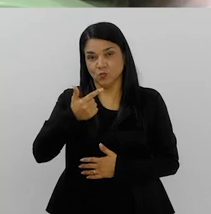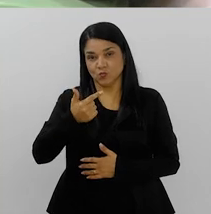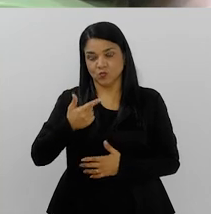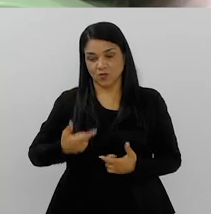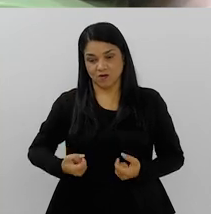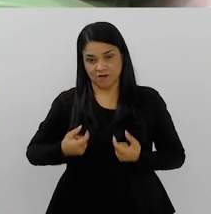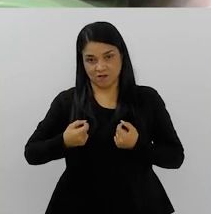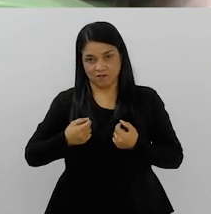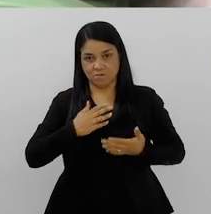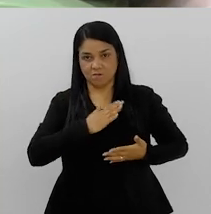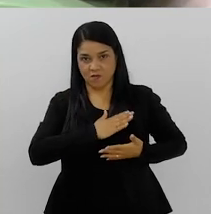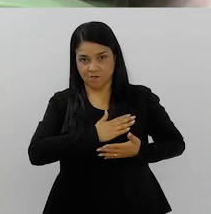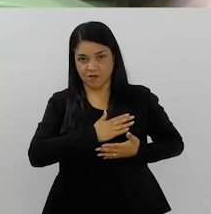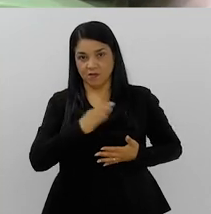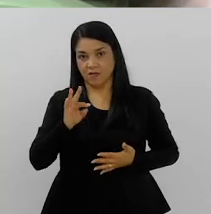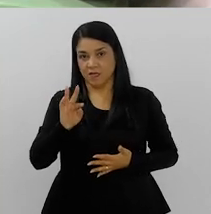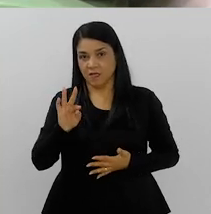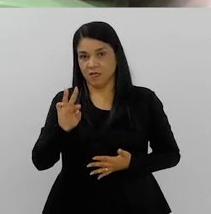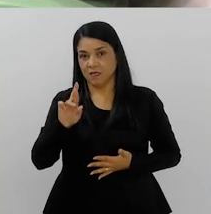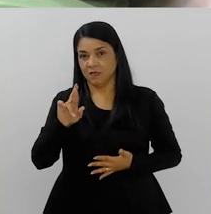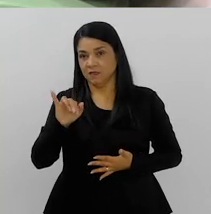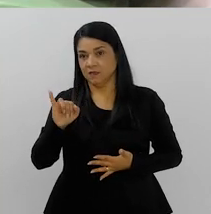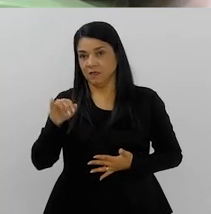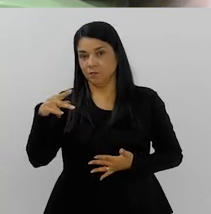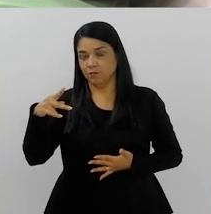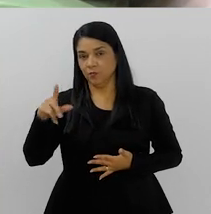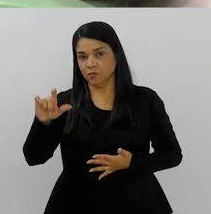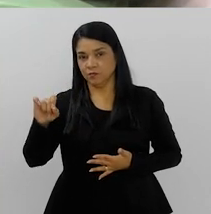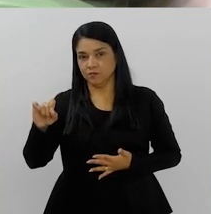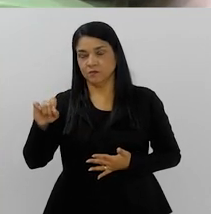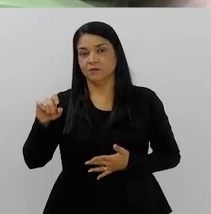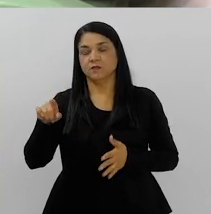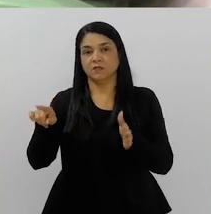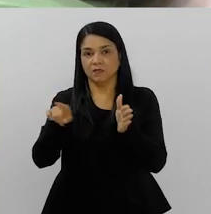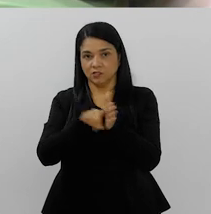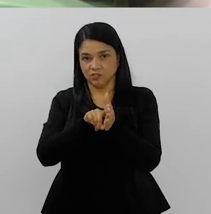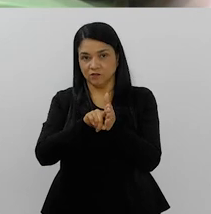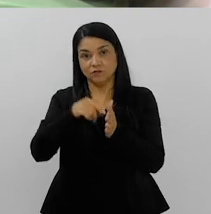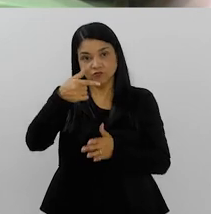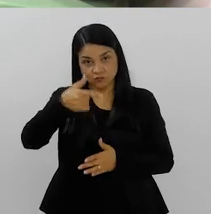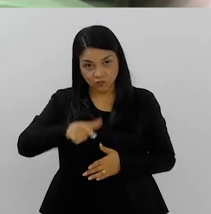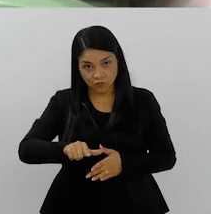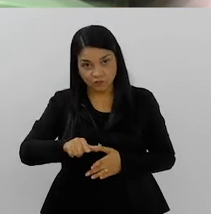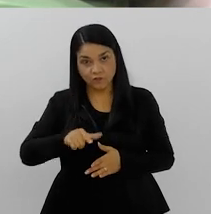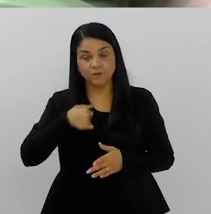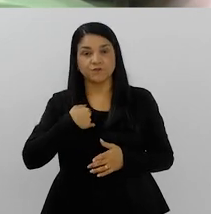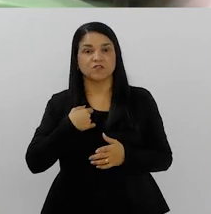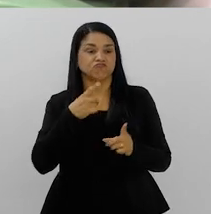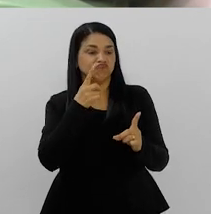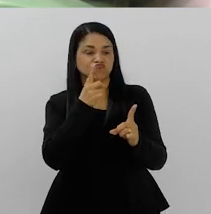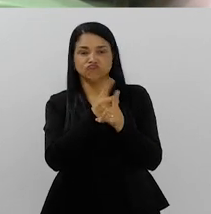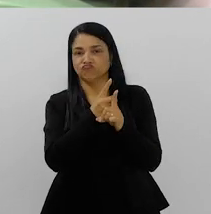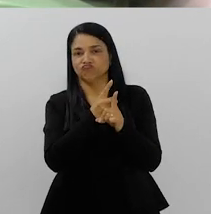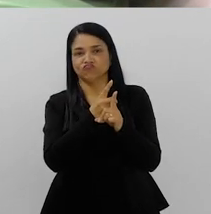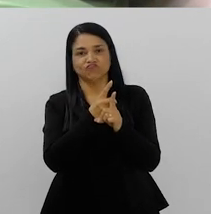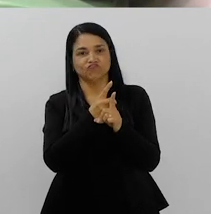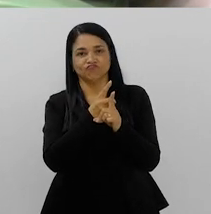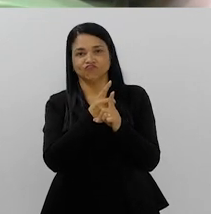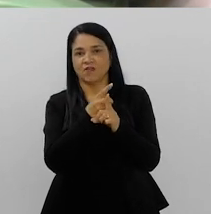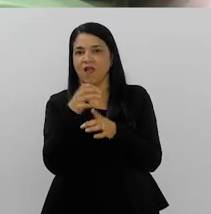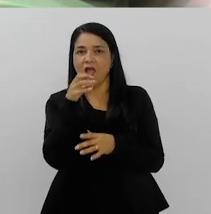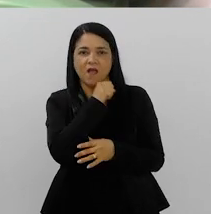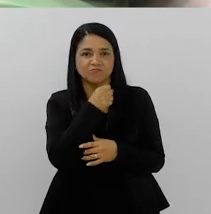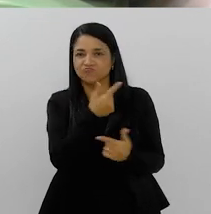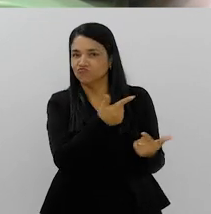câncer de mama né que é um tripo negativo novamente Uhum E eu não tive o diagnóstico